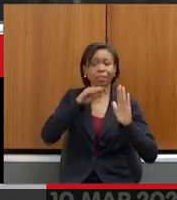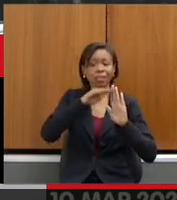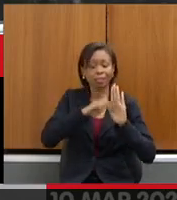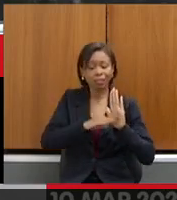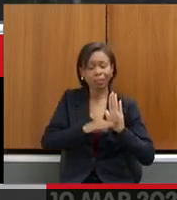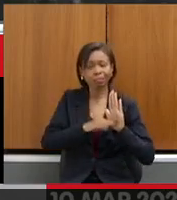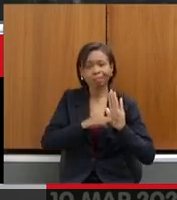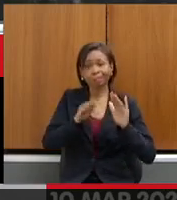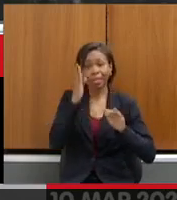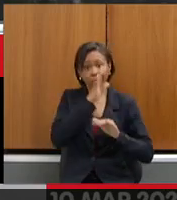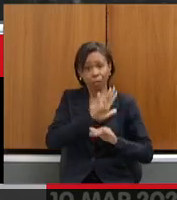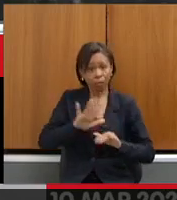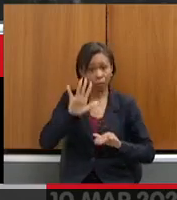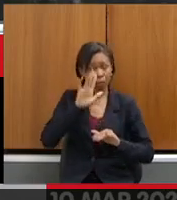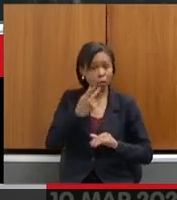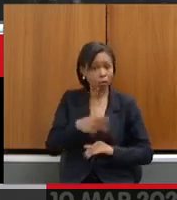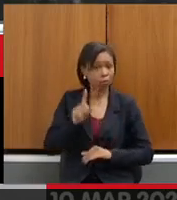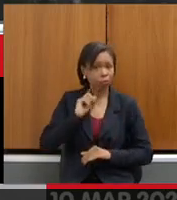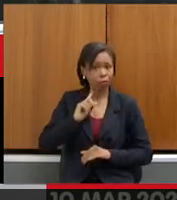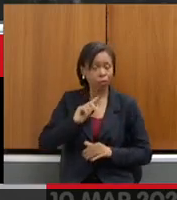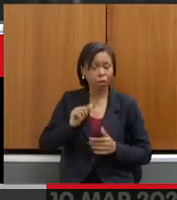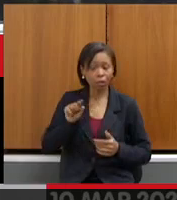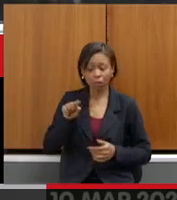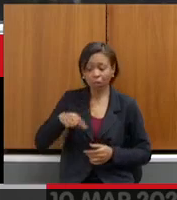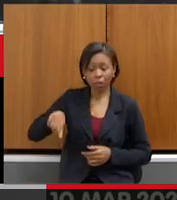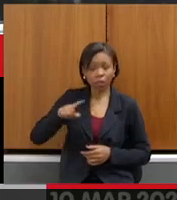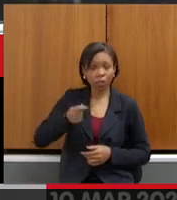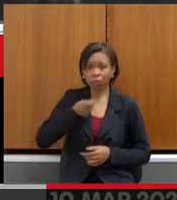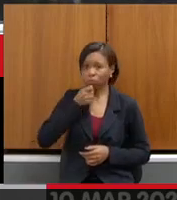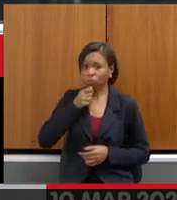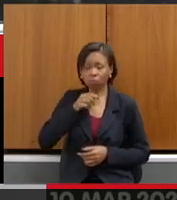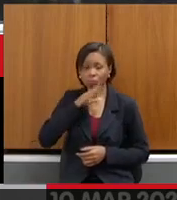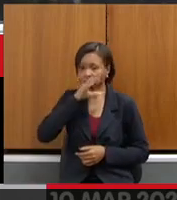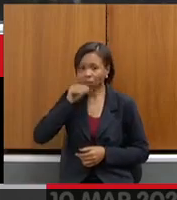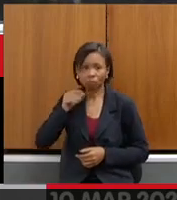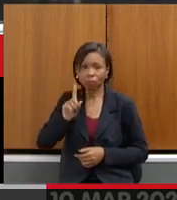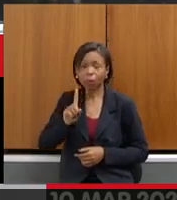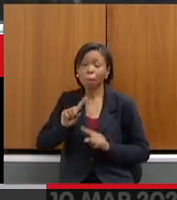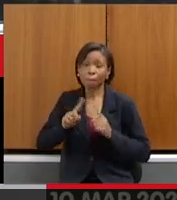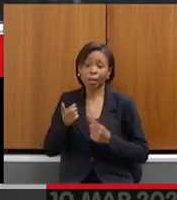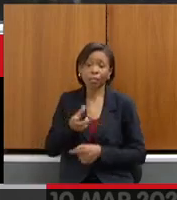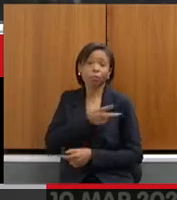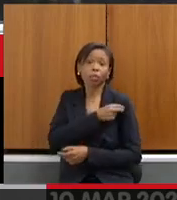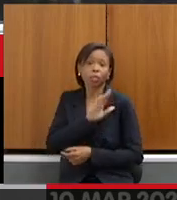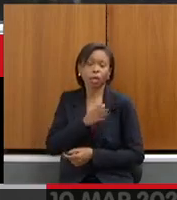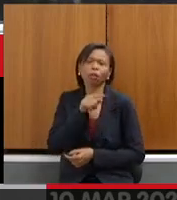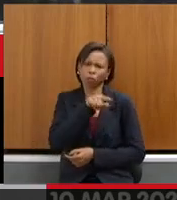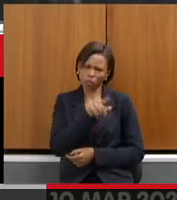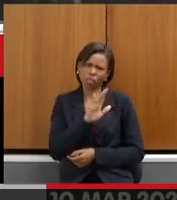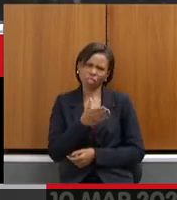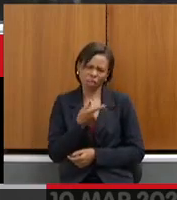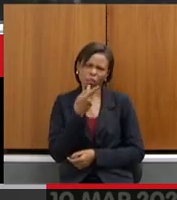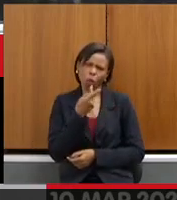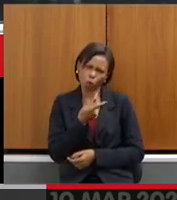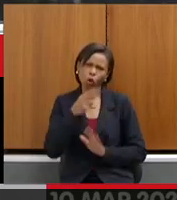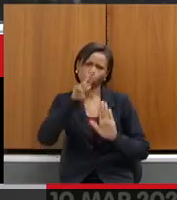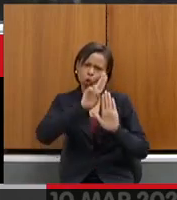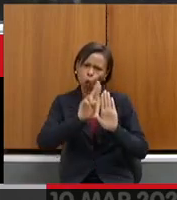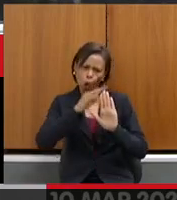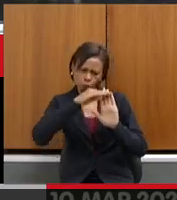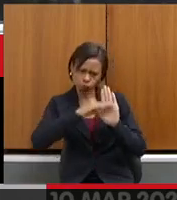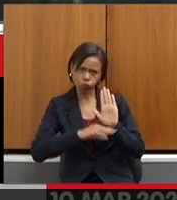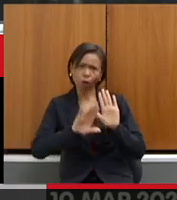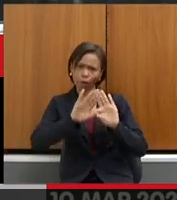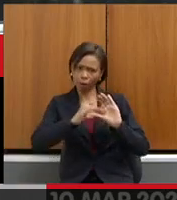vacinação em Minas Gerais além dos planos e tal é claro que vossas excelências já comentou aqui da disposição em encaminhar eu queria